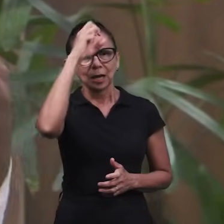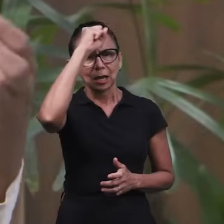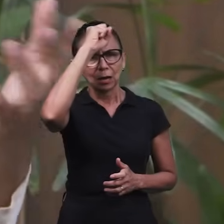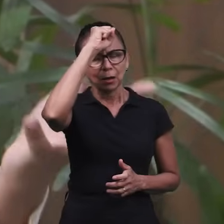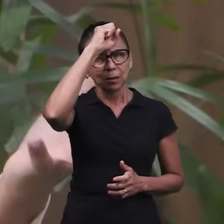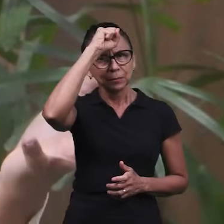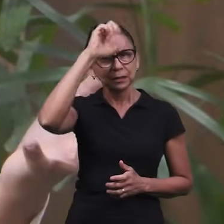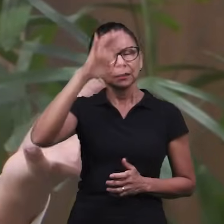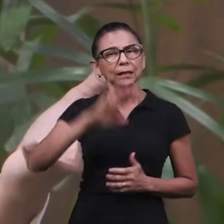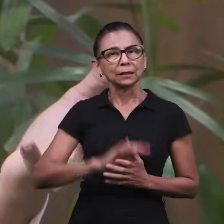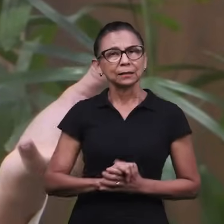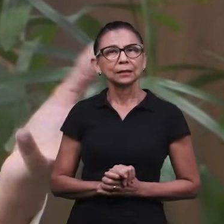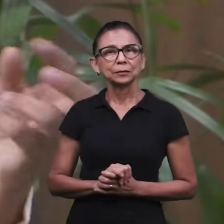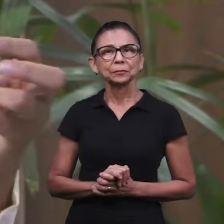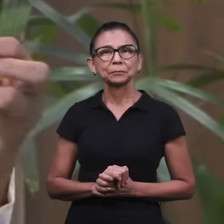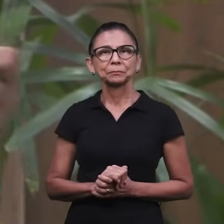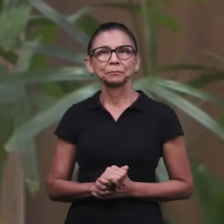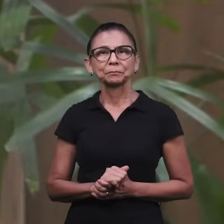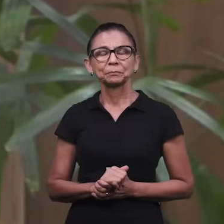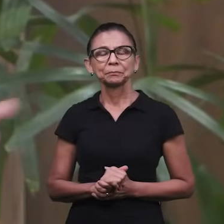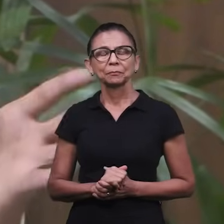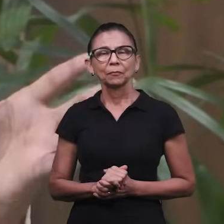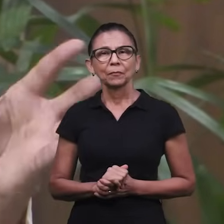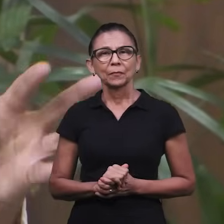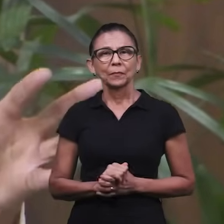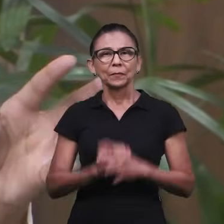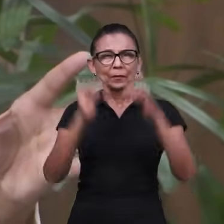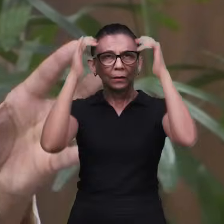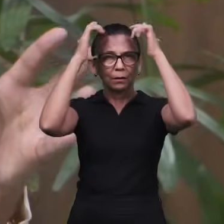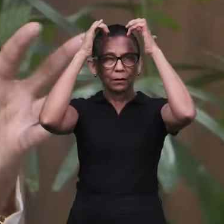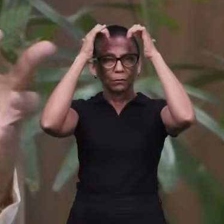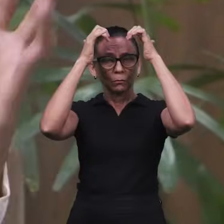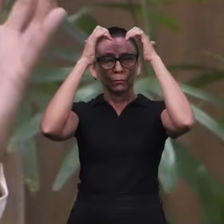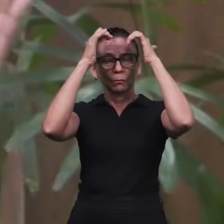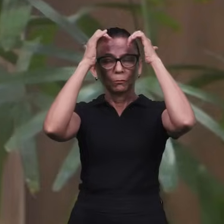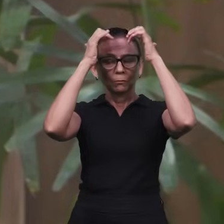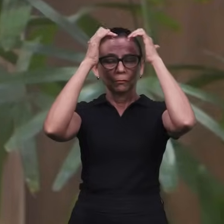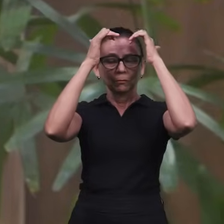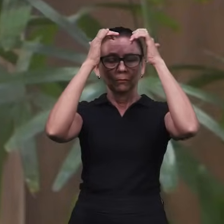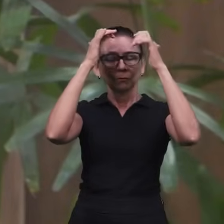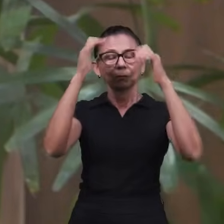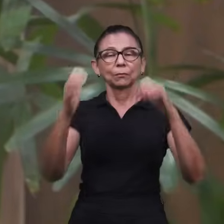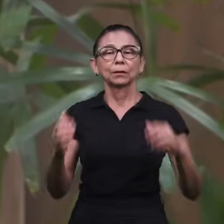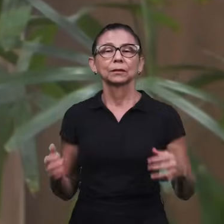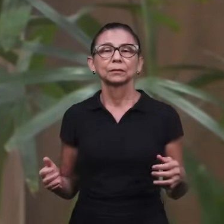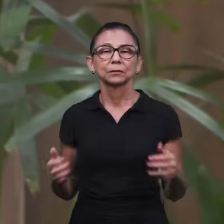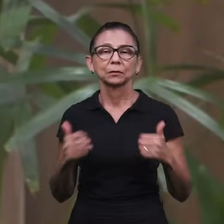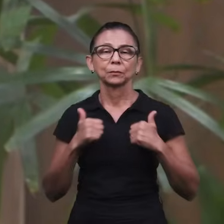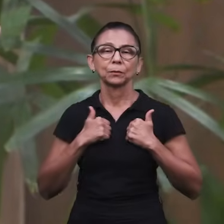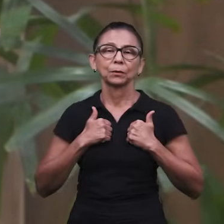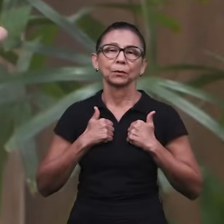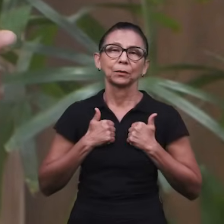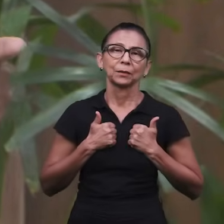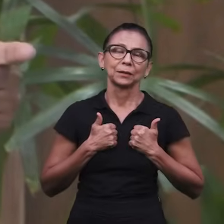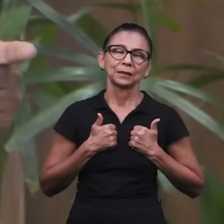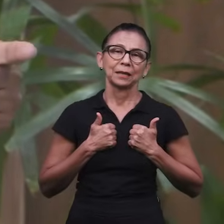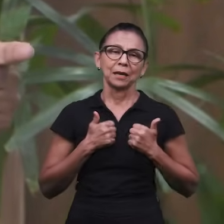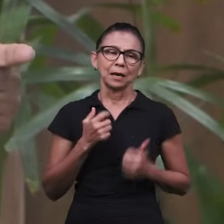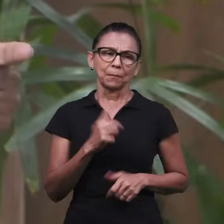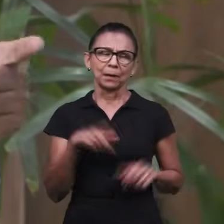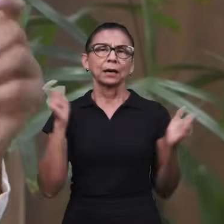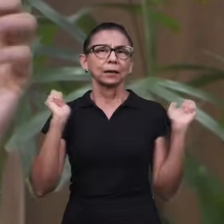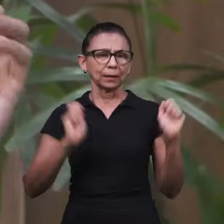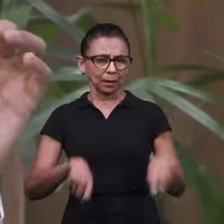funcionar nossas funções executivas. E é aí que mora o problema deles, né? Mas não quer dizer que eles não